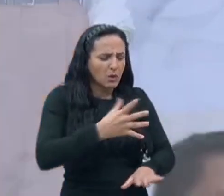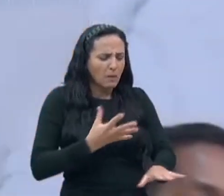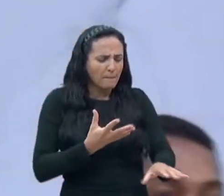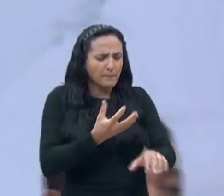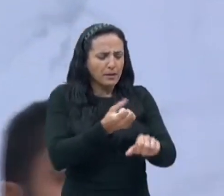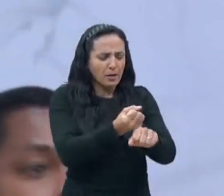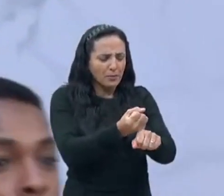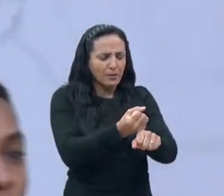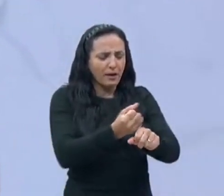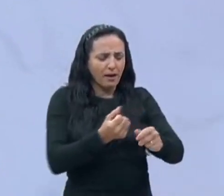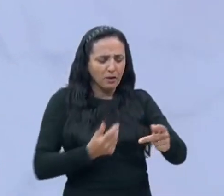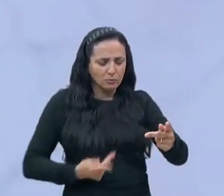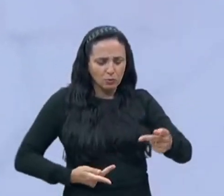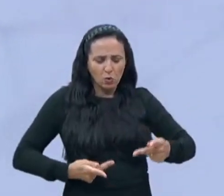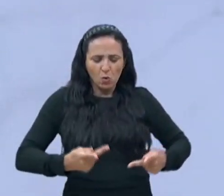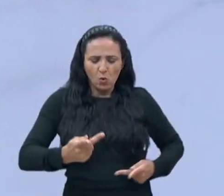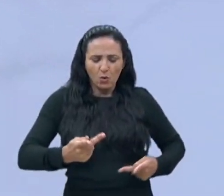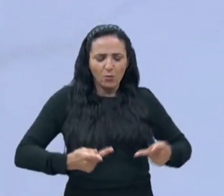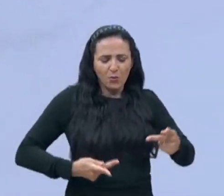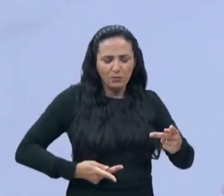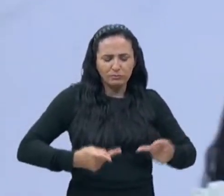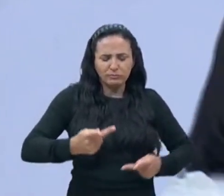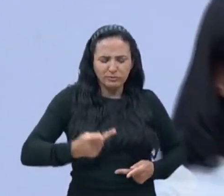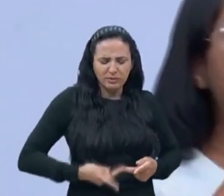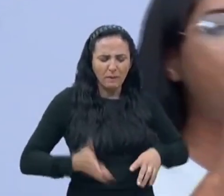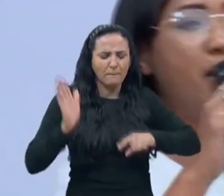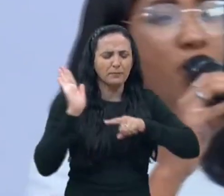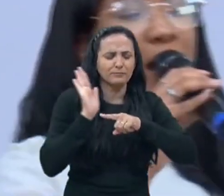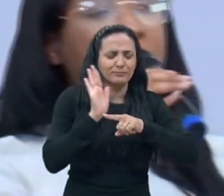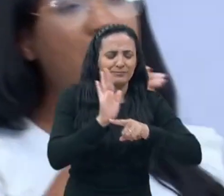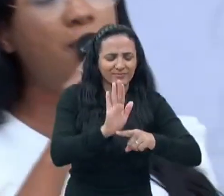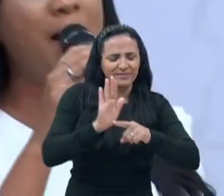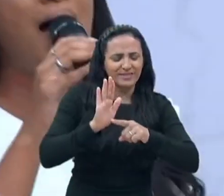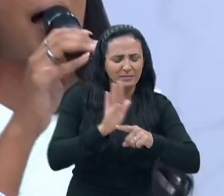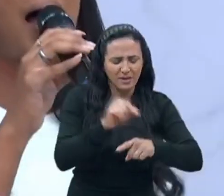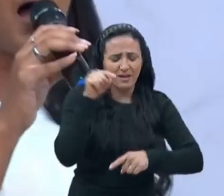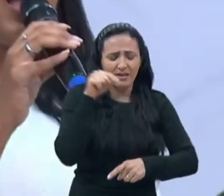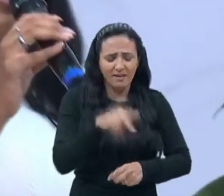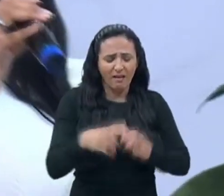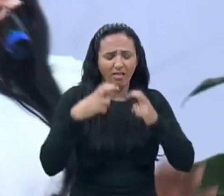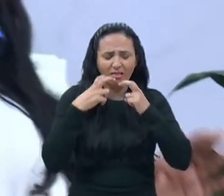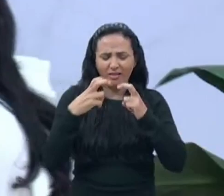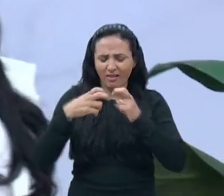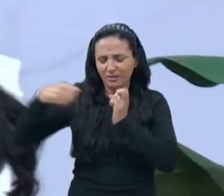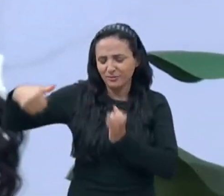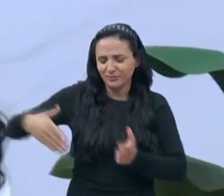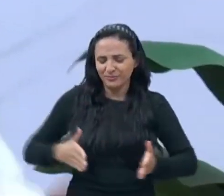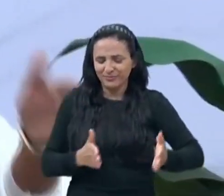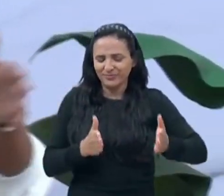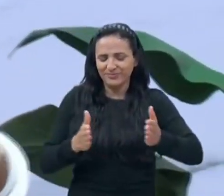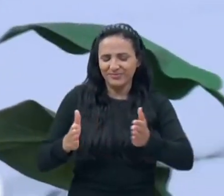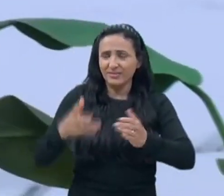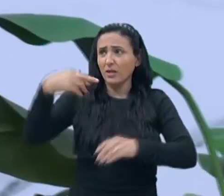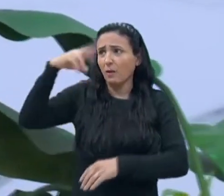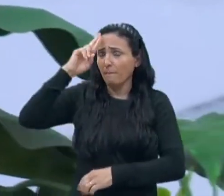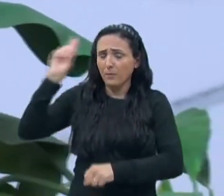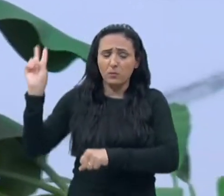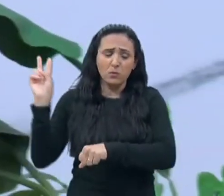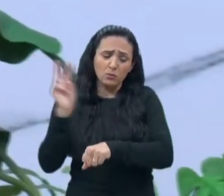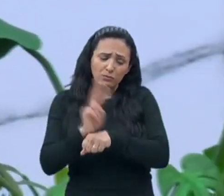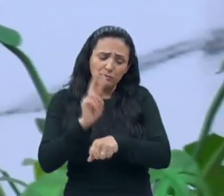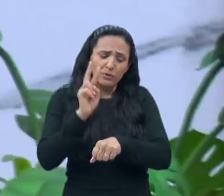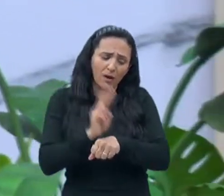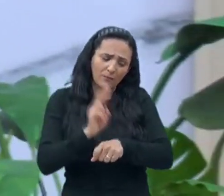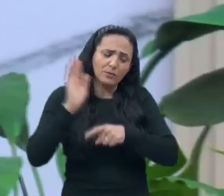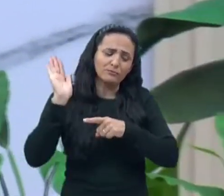e Agar, ouvindo a Bartimeu lá no caminho aclamar, ele ouviu e fez